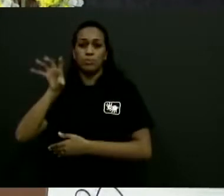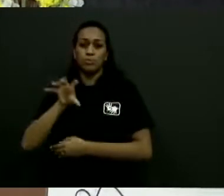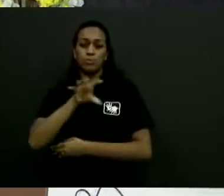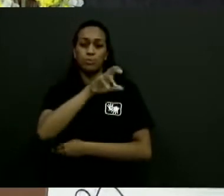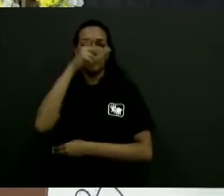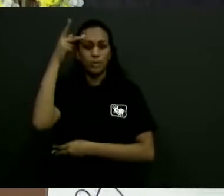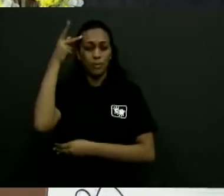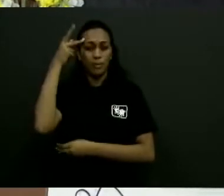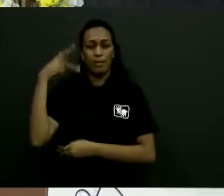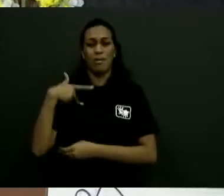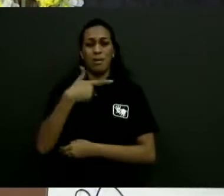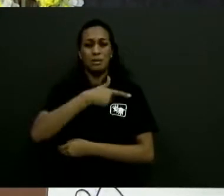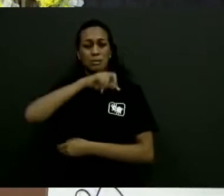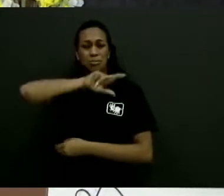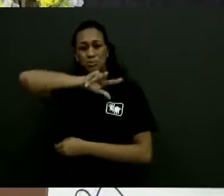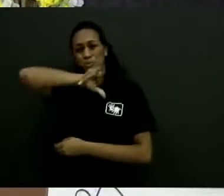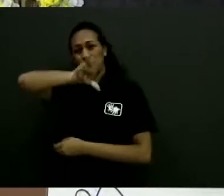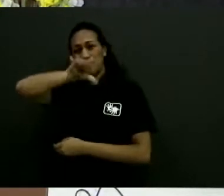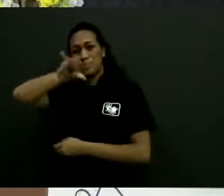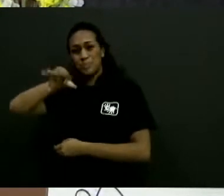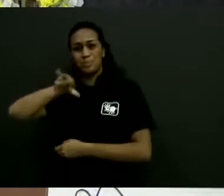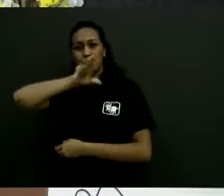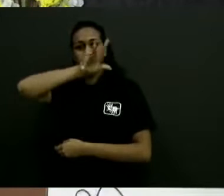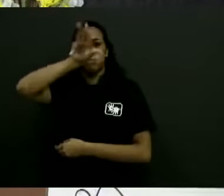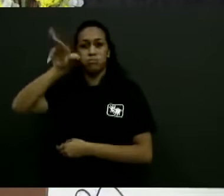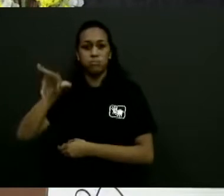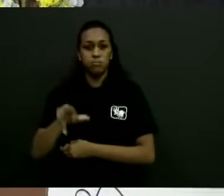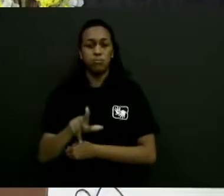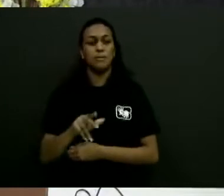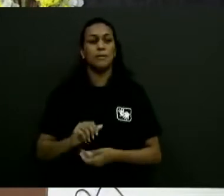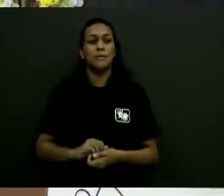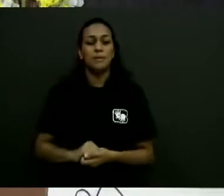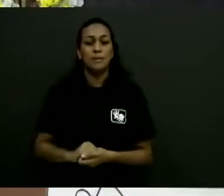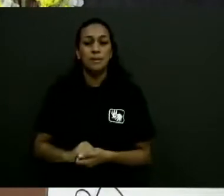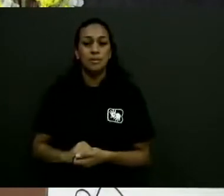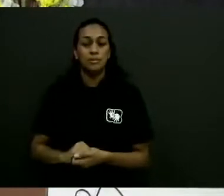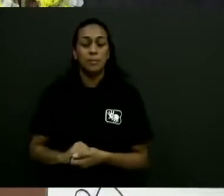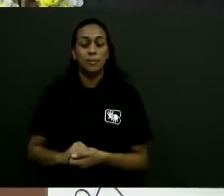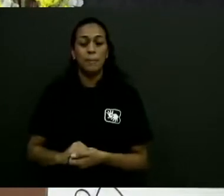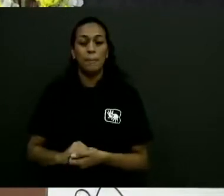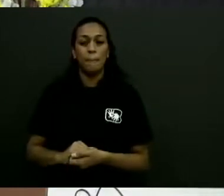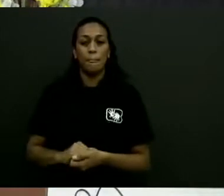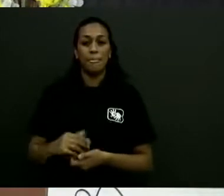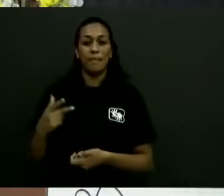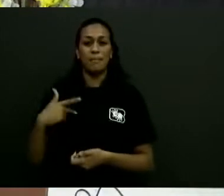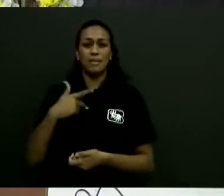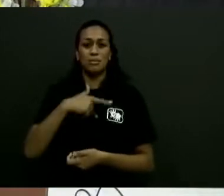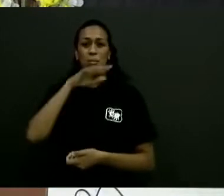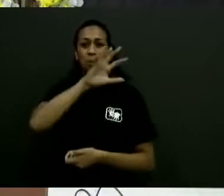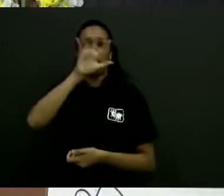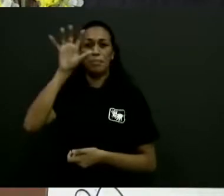pastor Carlos, pastora Sônia, tem o pastor Fernando. Nós temos aí, ó, pastor Legário,